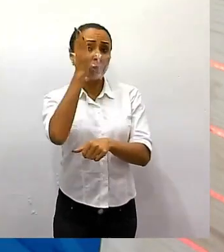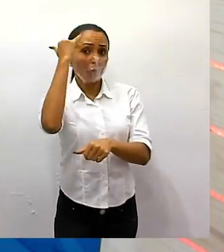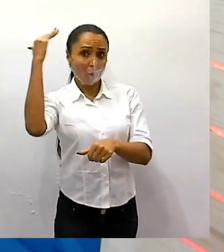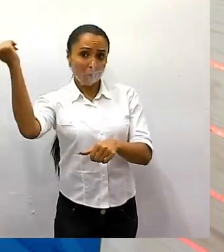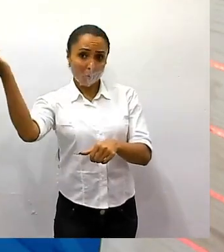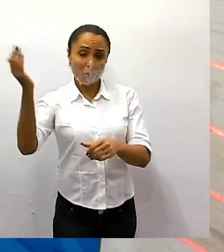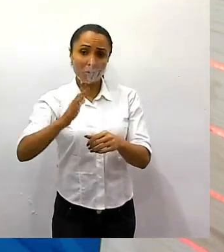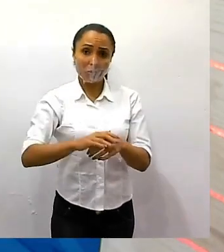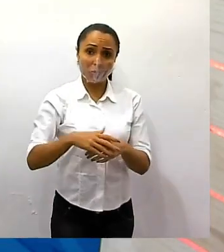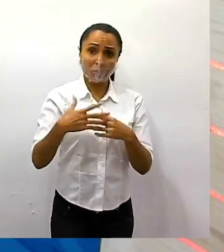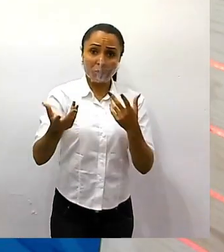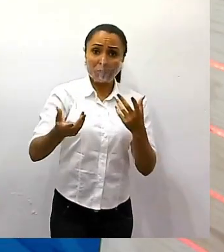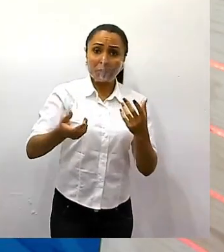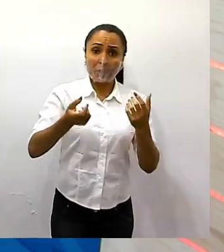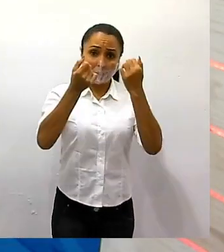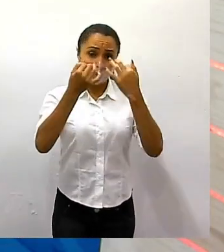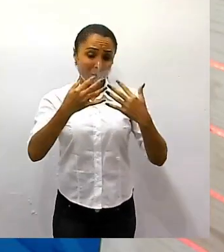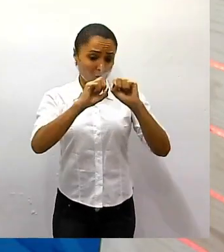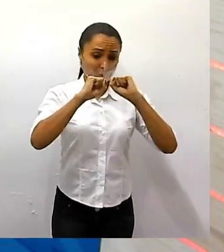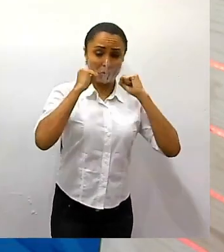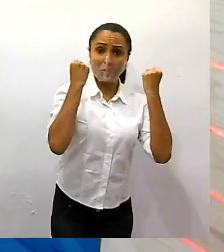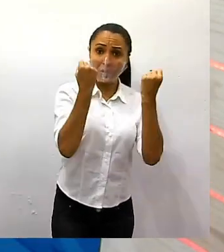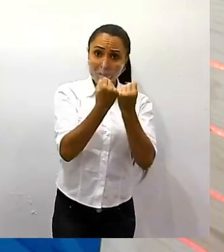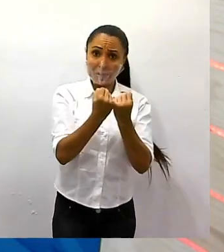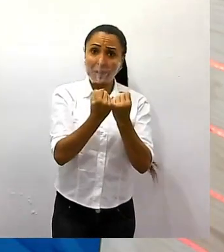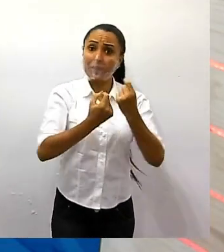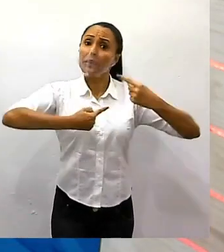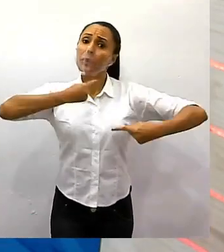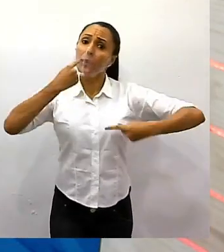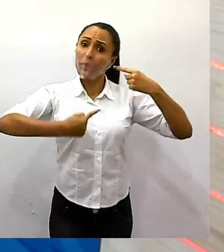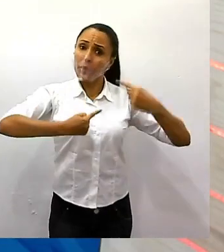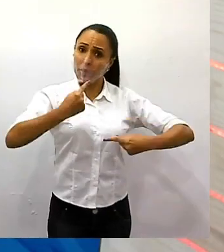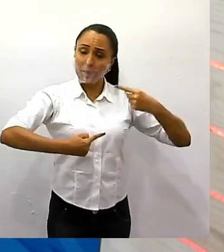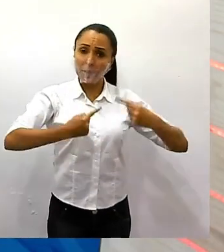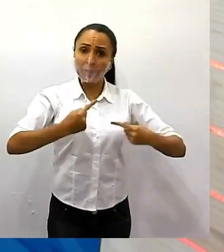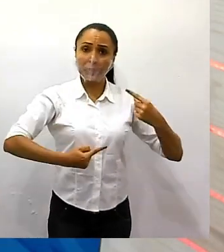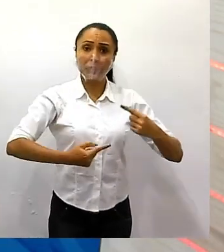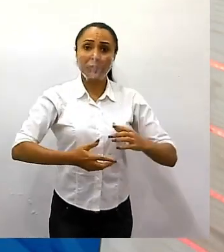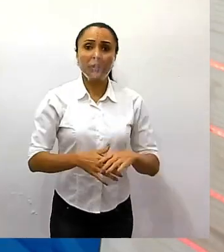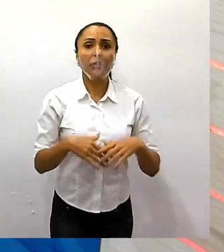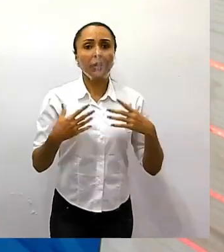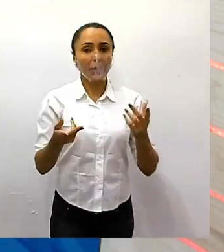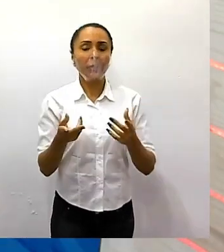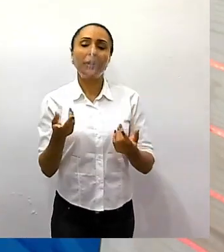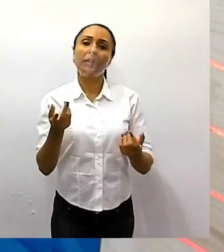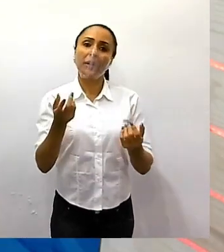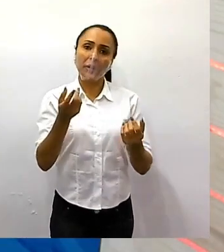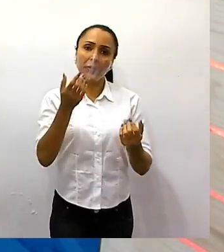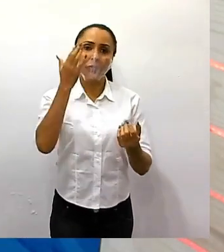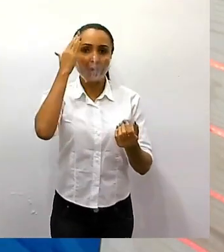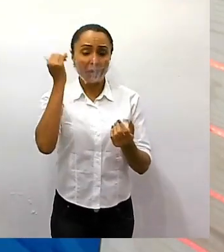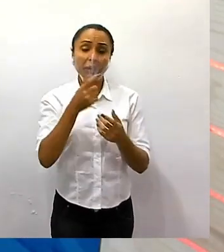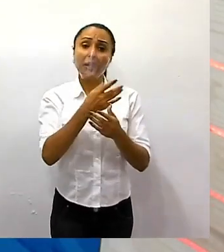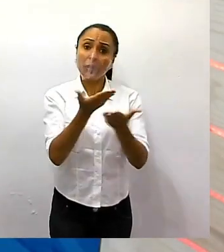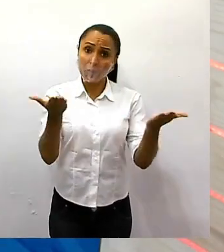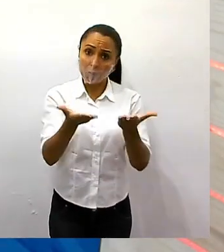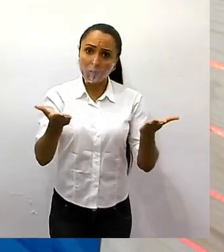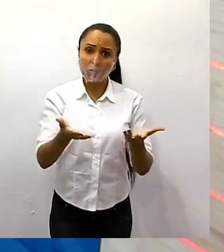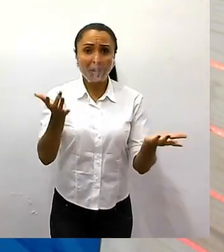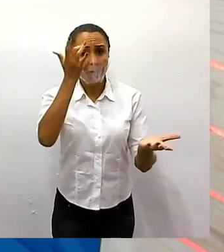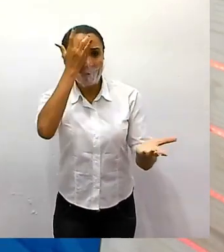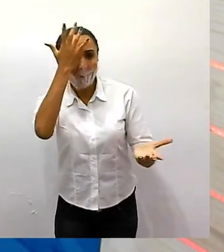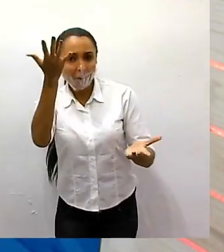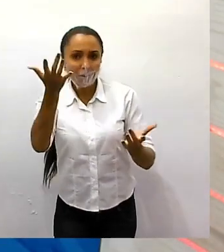trabalham muito com as questões sociais e de cunho político, que vale a pena assistir. Então, hoje vocês têm facilidade,